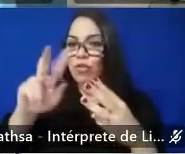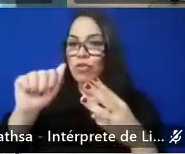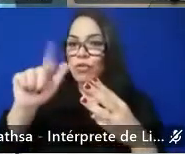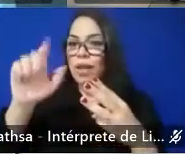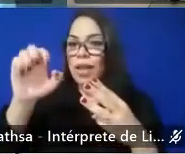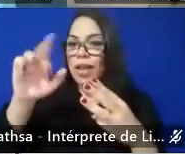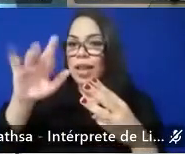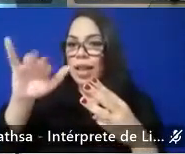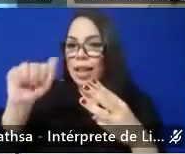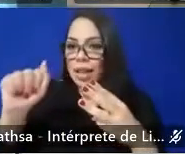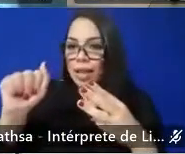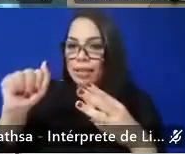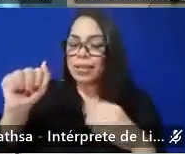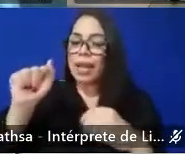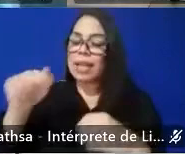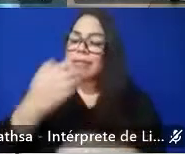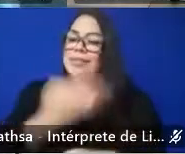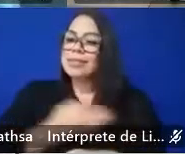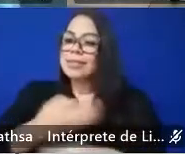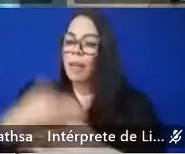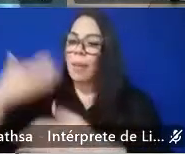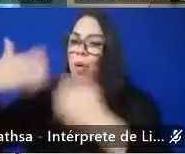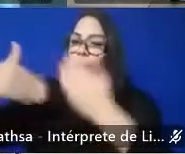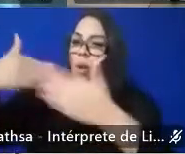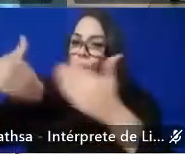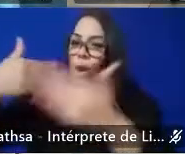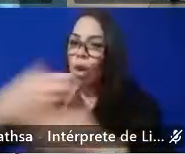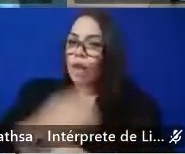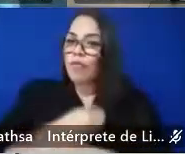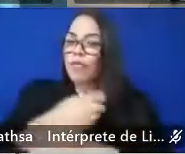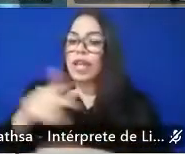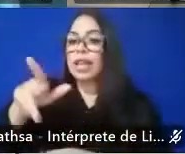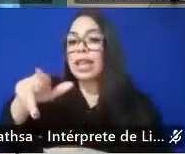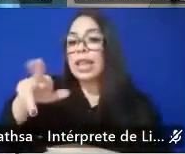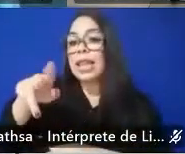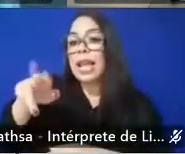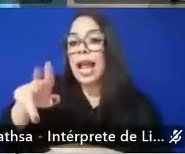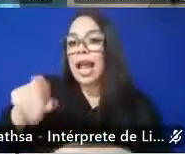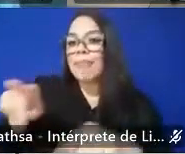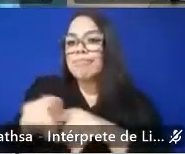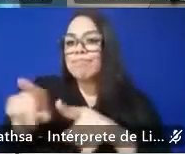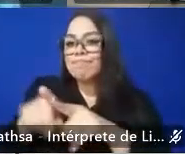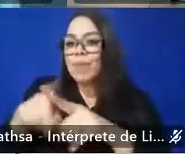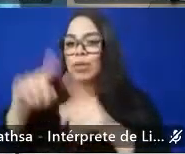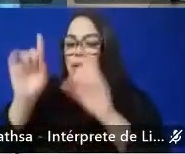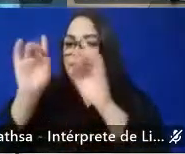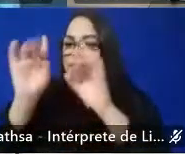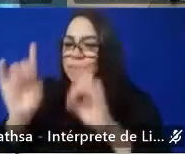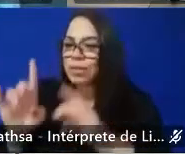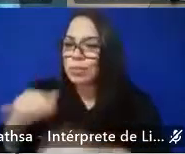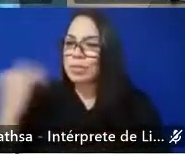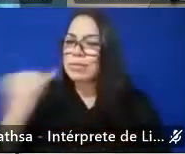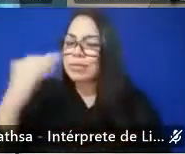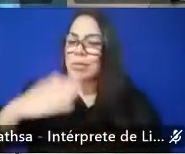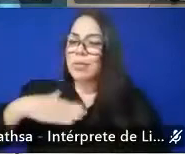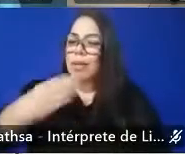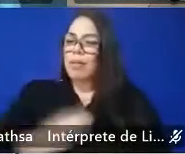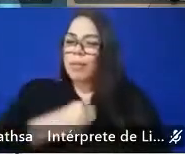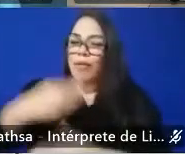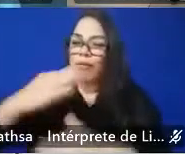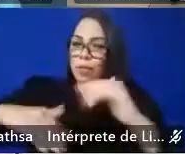esses amigos ao longo da vida se transformaram irmãos e compadres e foram muito importantes dessa minha trajetória e